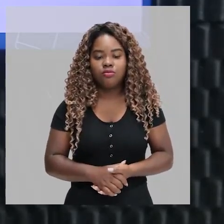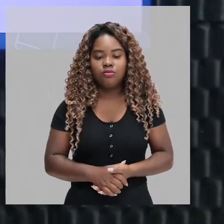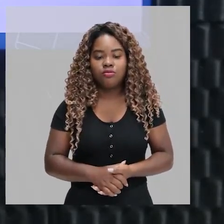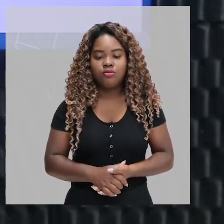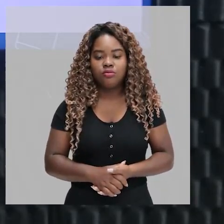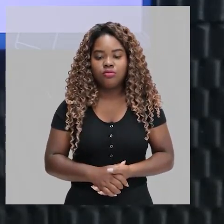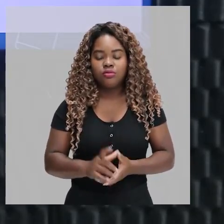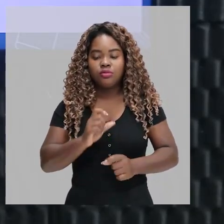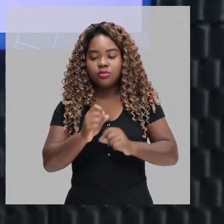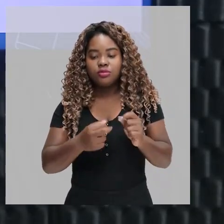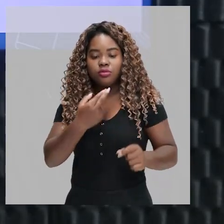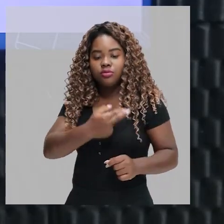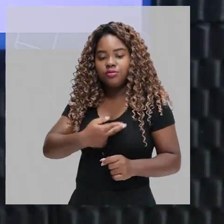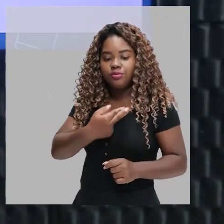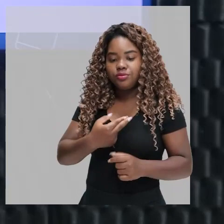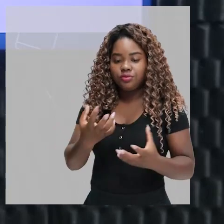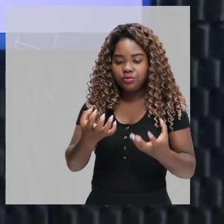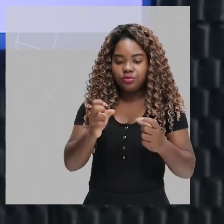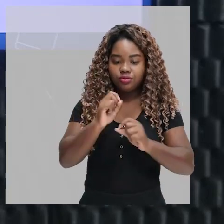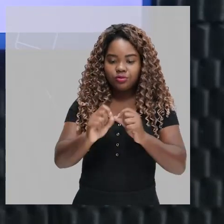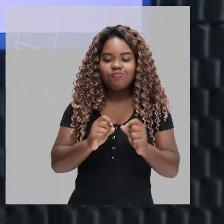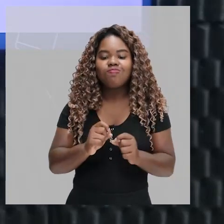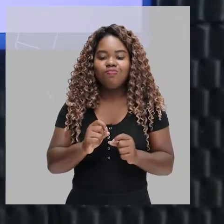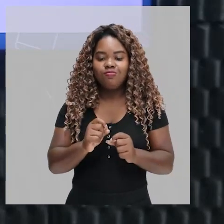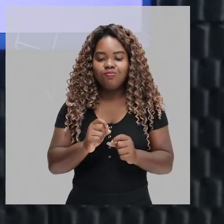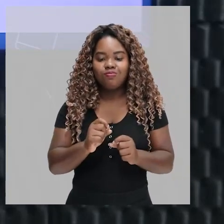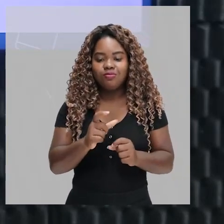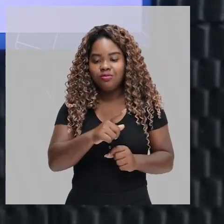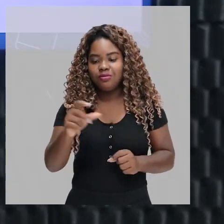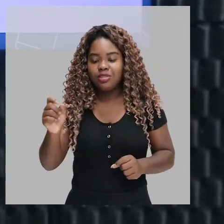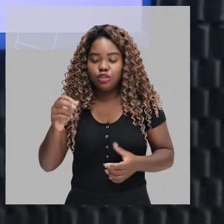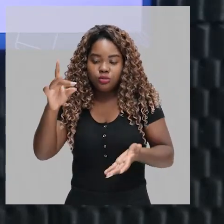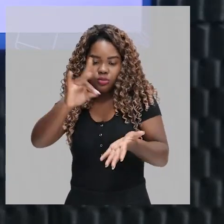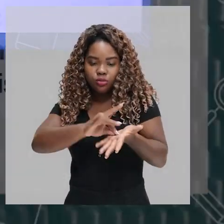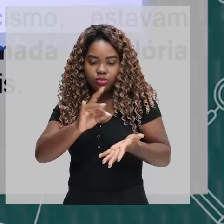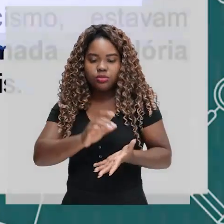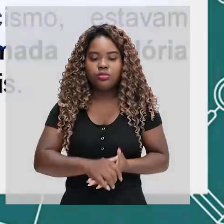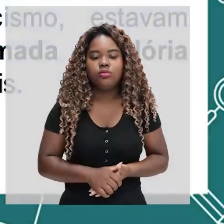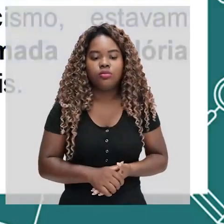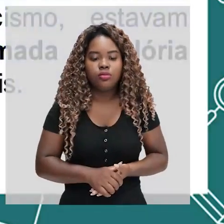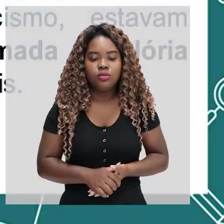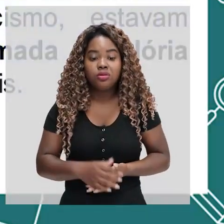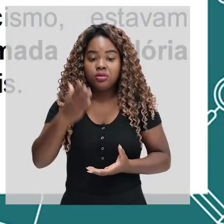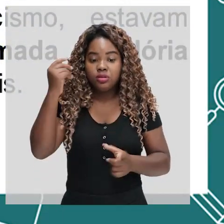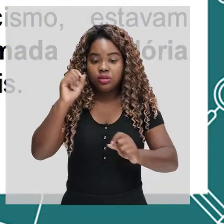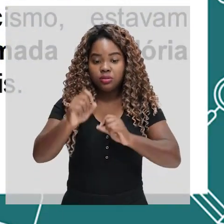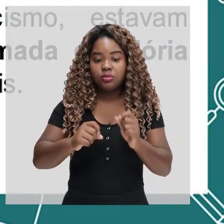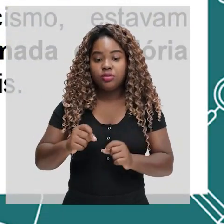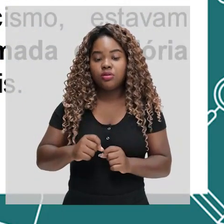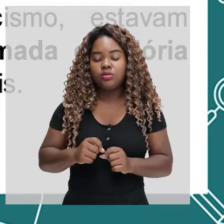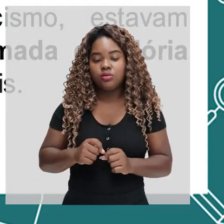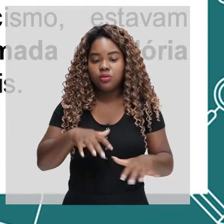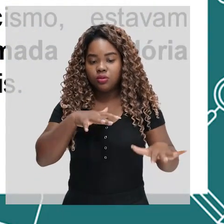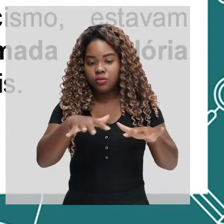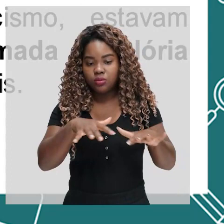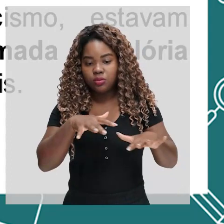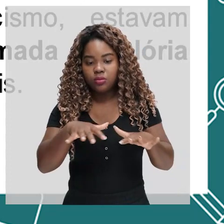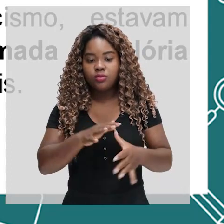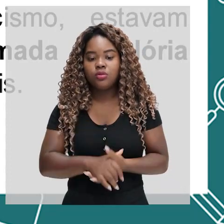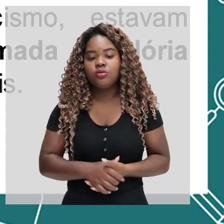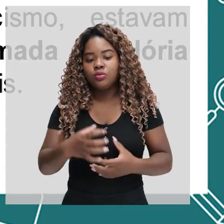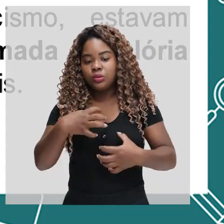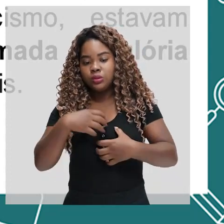para o romântico que busca sair da Amargura da realidade então nós já sabemos o movimento o